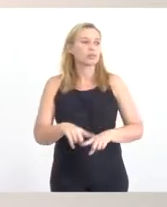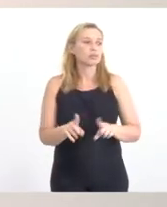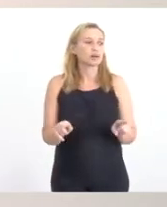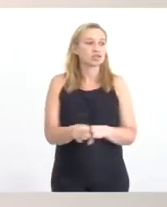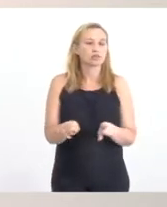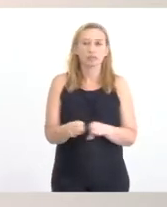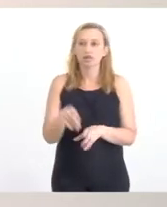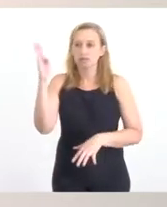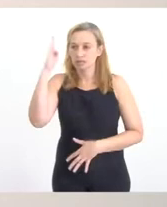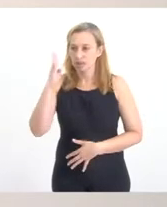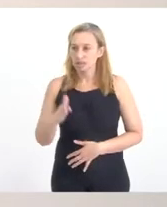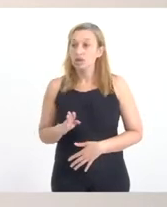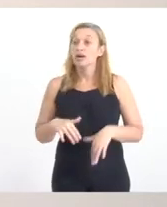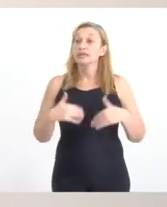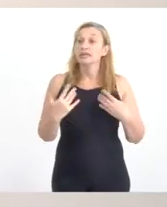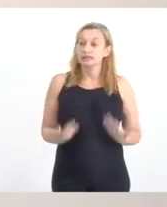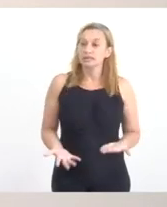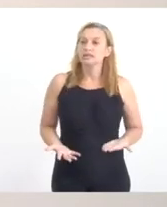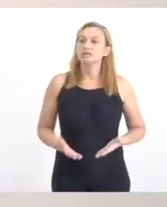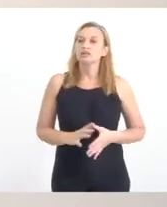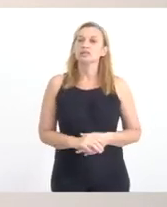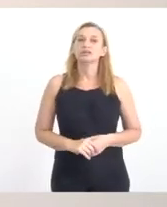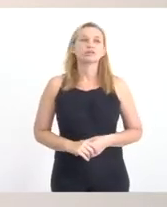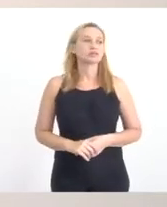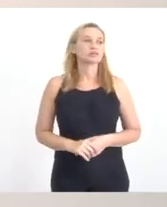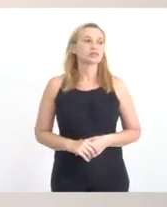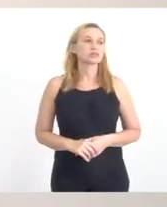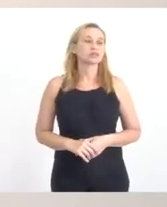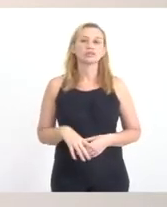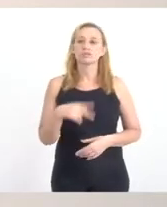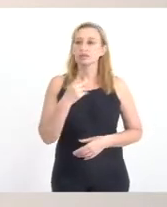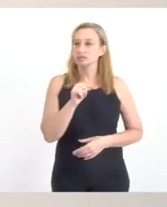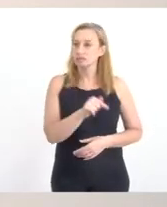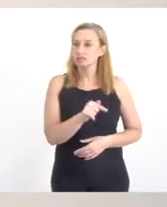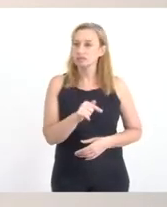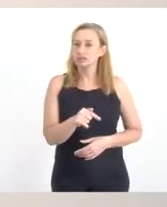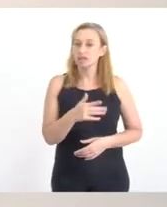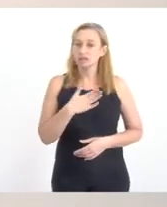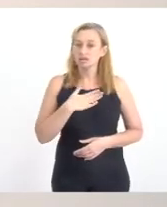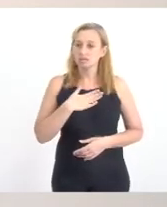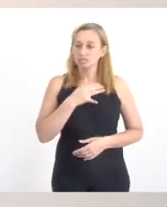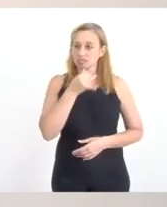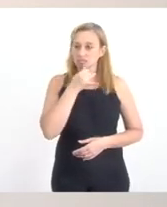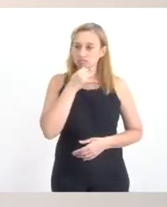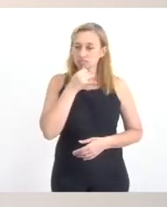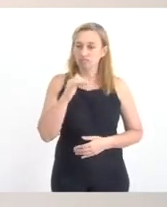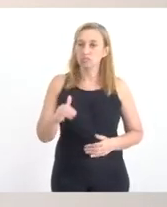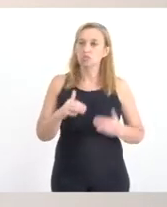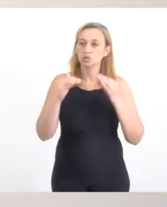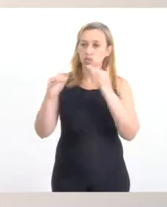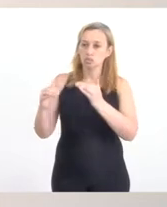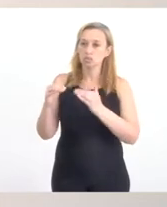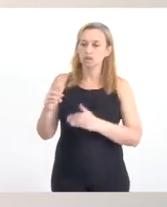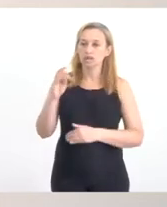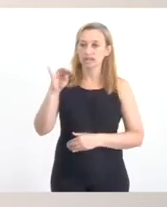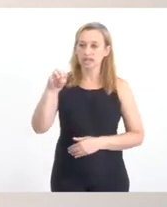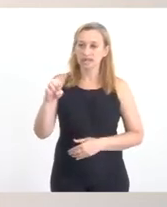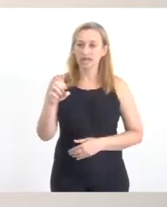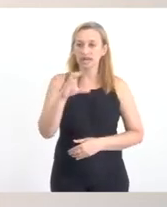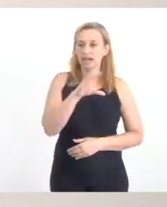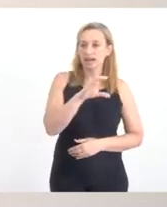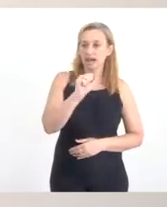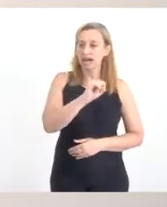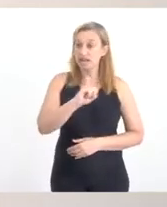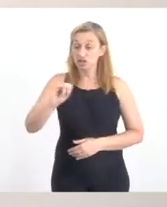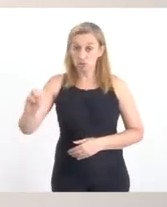como do Brasil Então deixar aqui inclusive publicamente uma repúdio ao superintendente Cassius